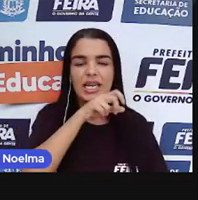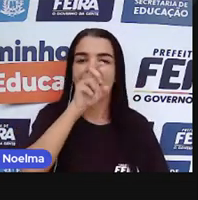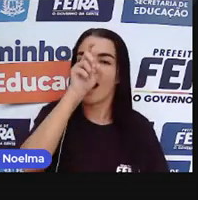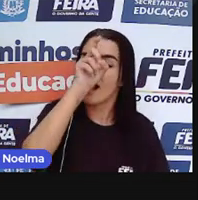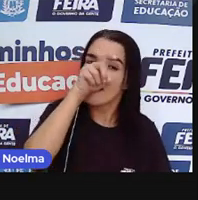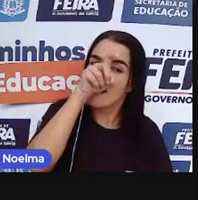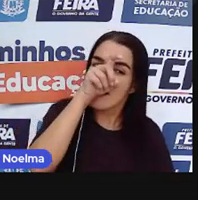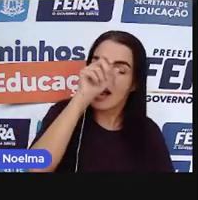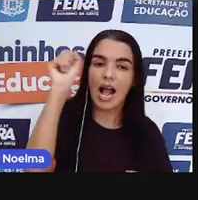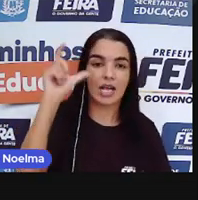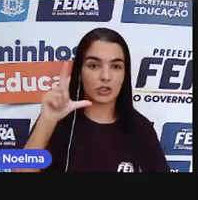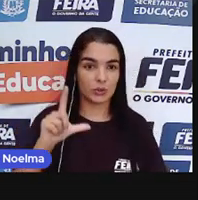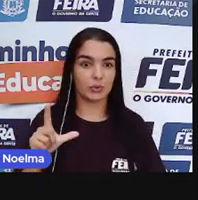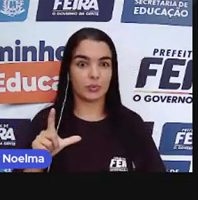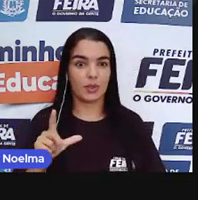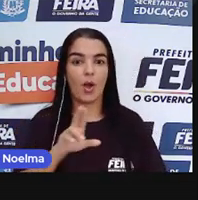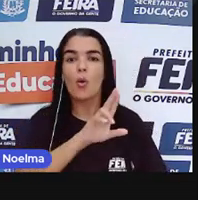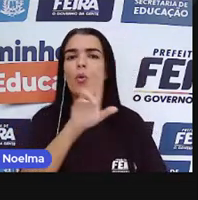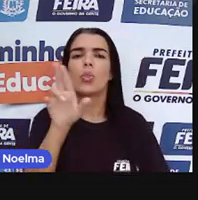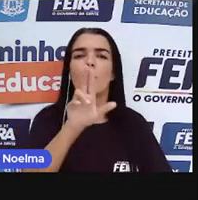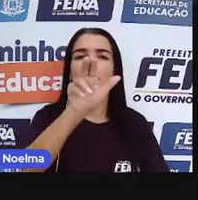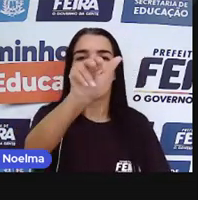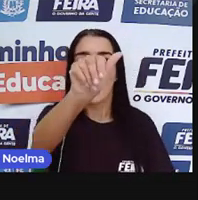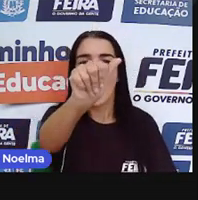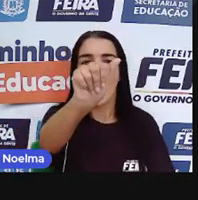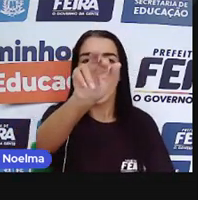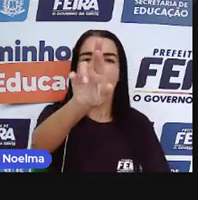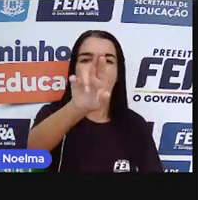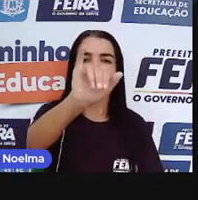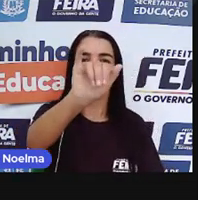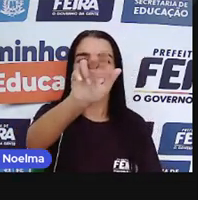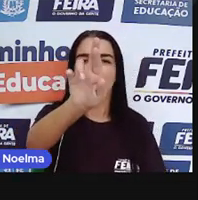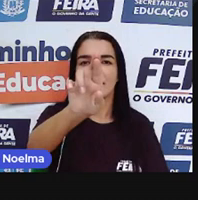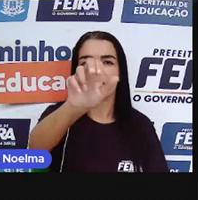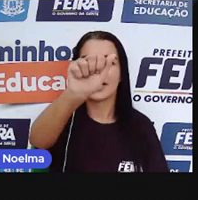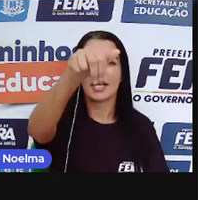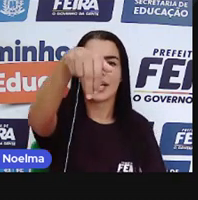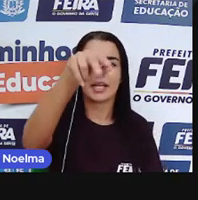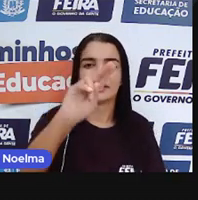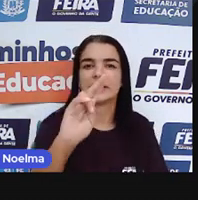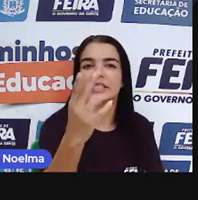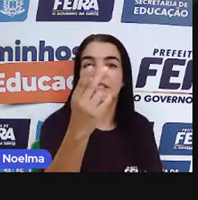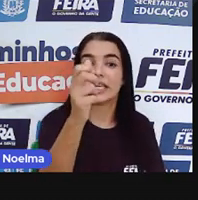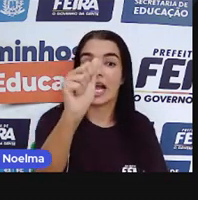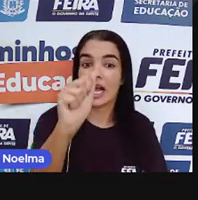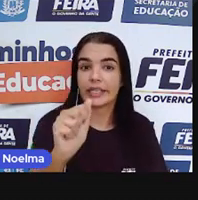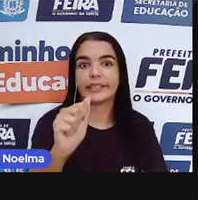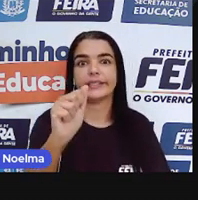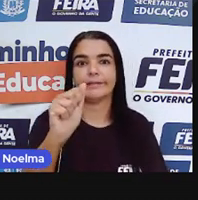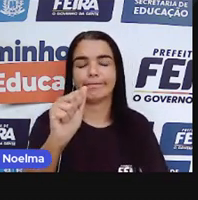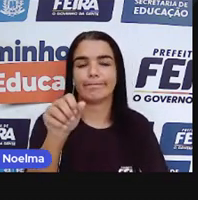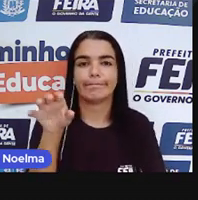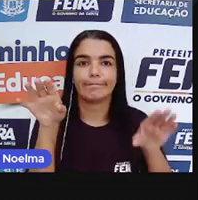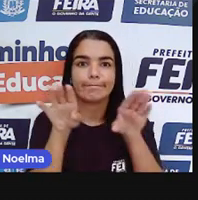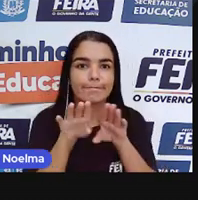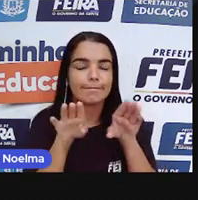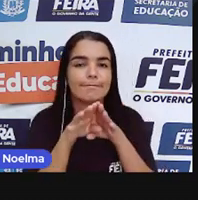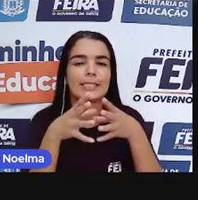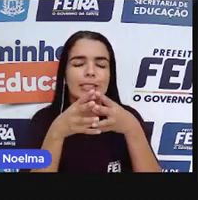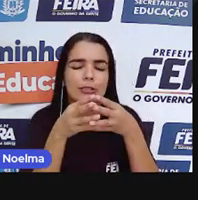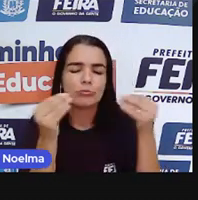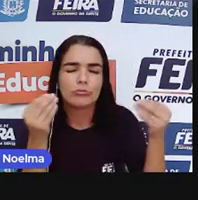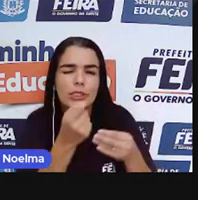A ariranha é um animal encontrado na Amazônia que se encontra em extinção, assim